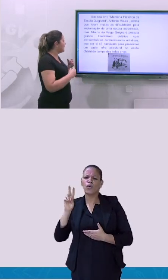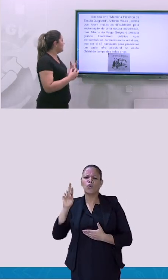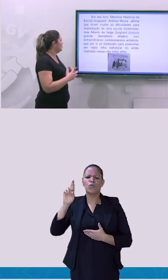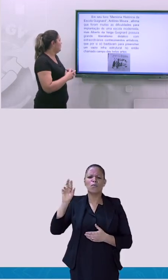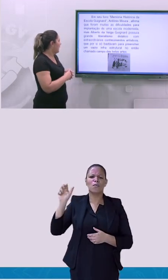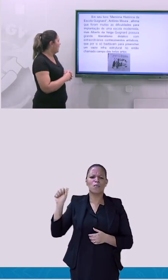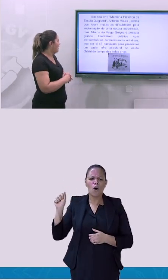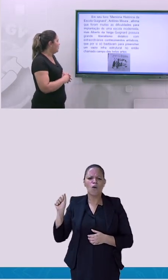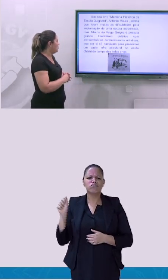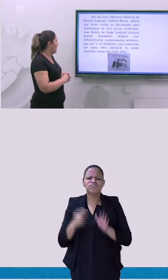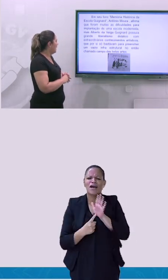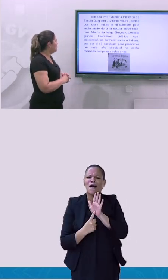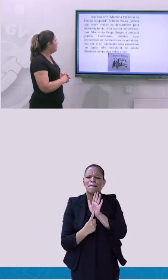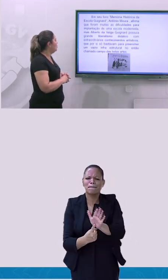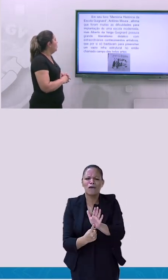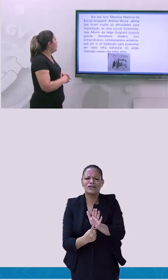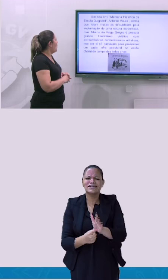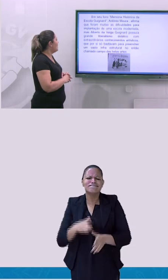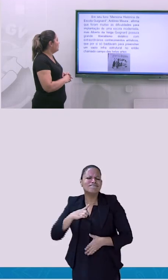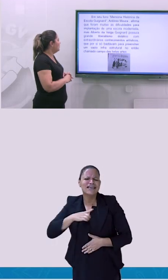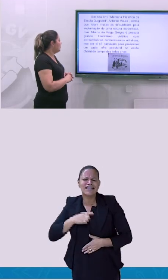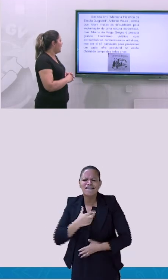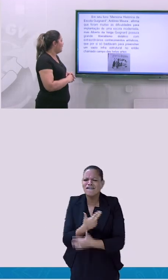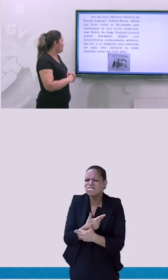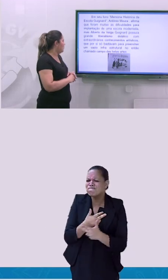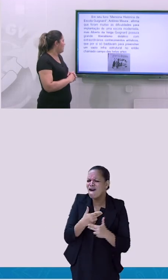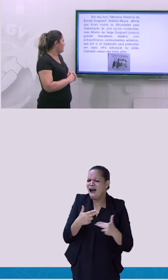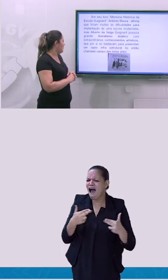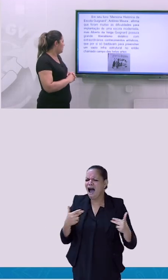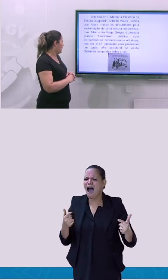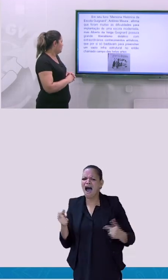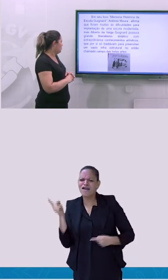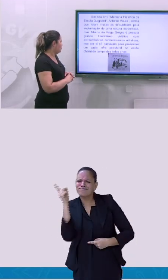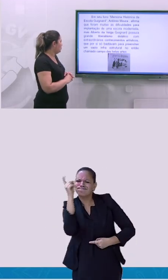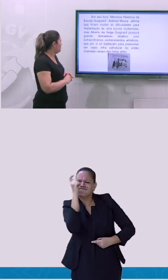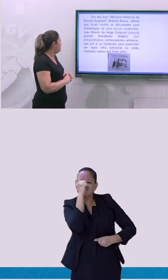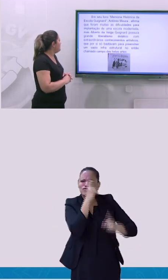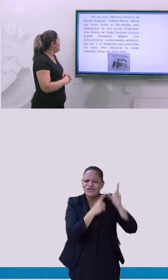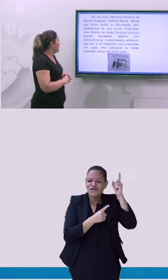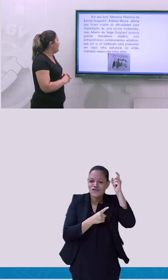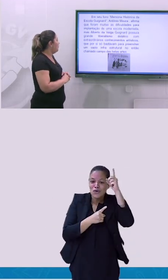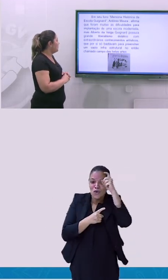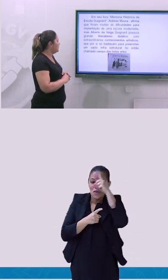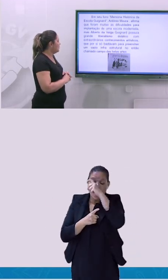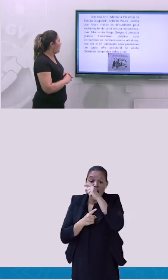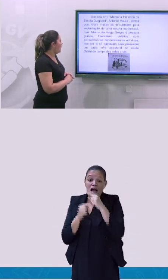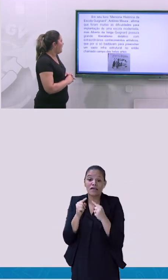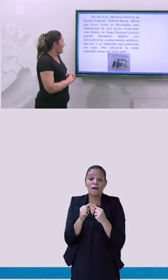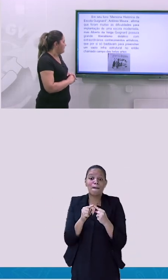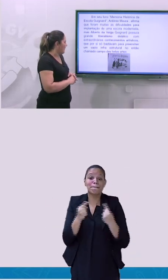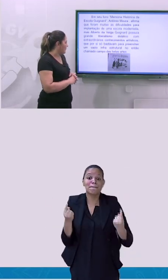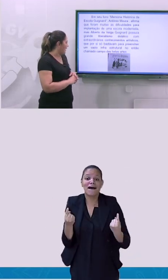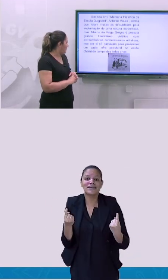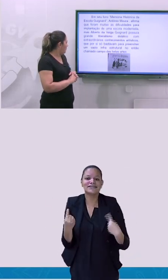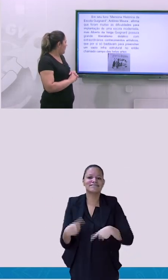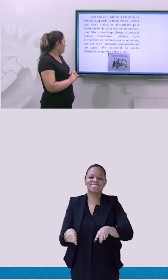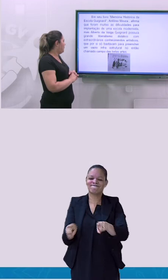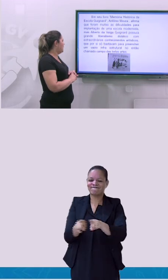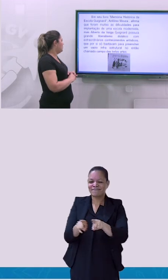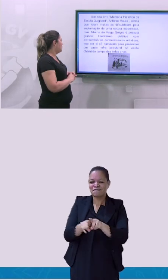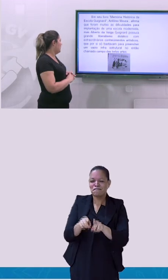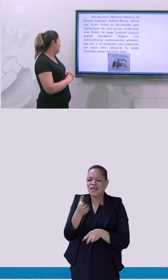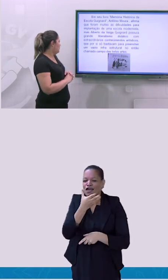possuía grande liberalismo didático, com extraordinários conhecimentos artísticos que, por si só, bastavam